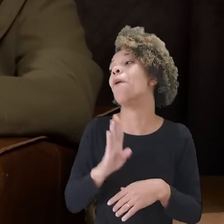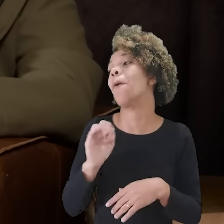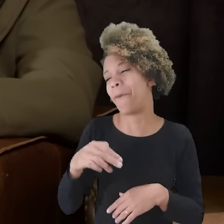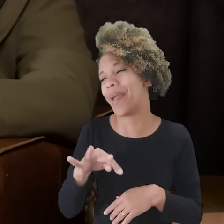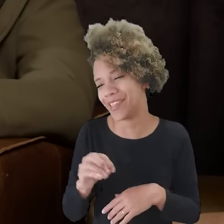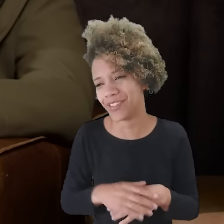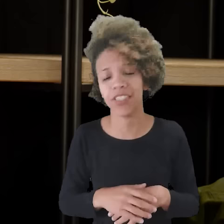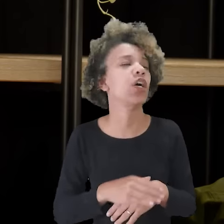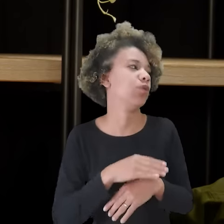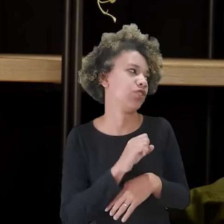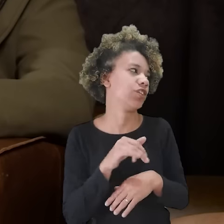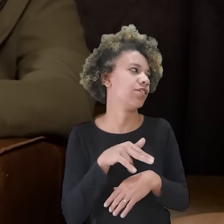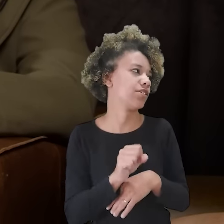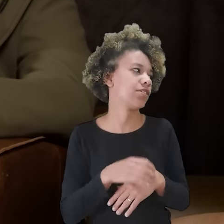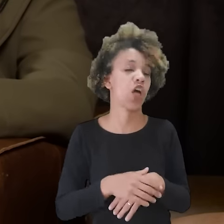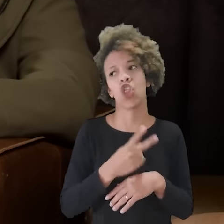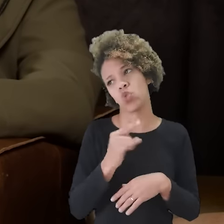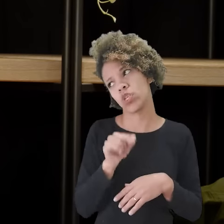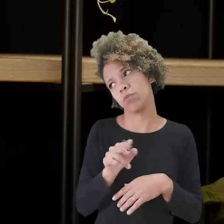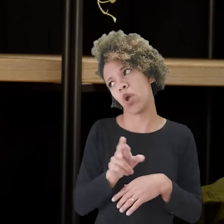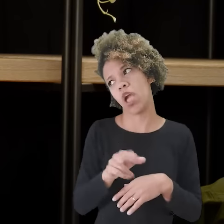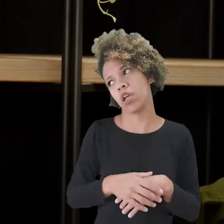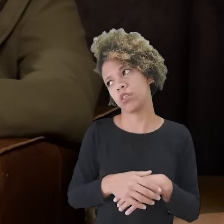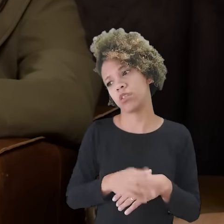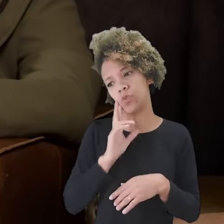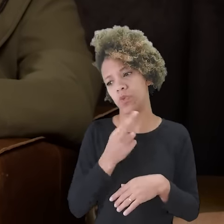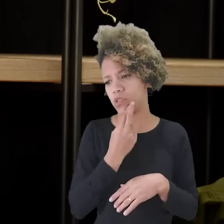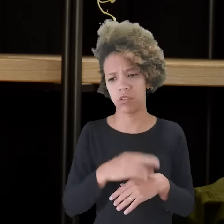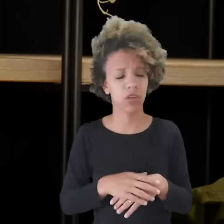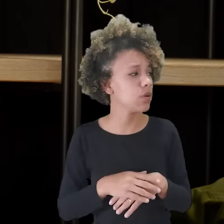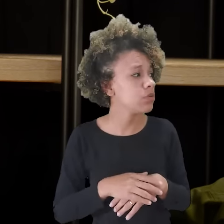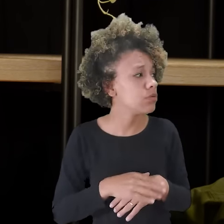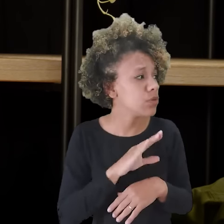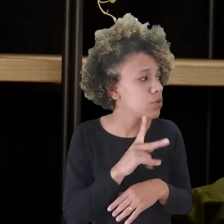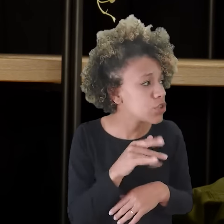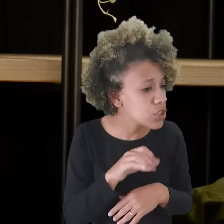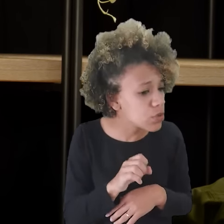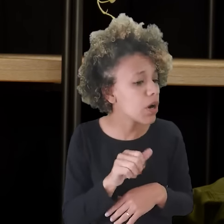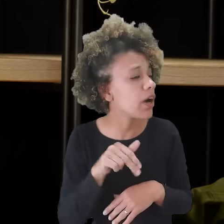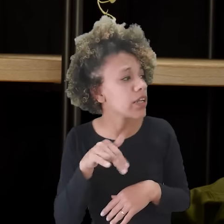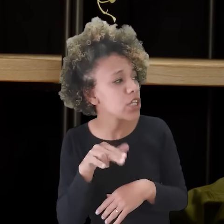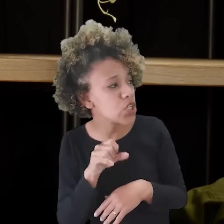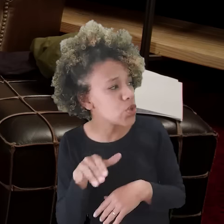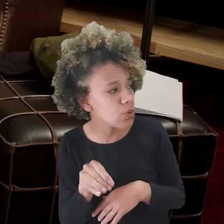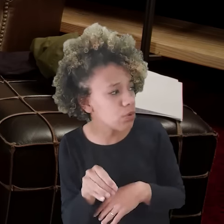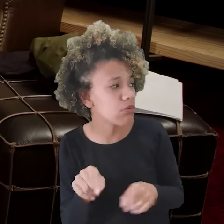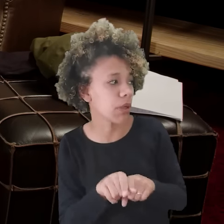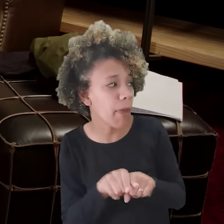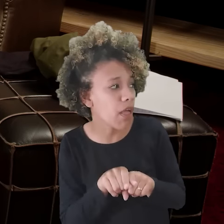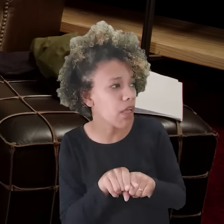mais cobraria r$ 2.000 numa mesa você faz hoje o que você faz quatro